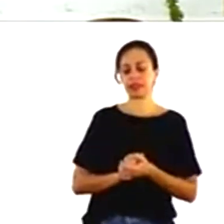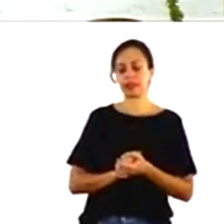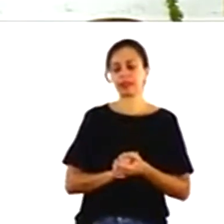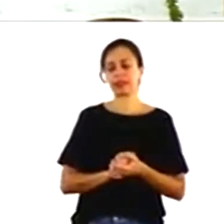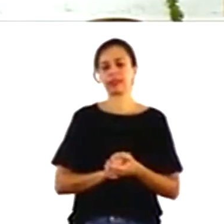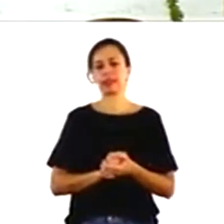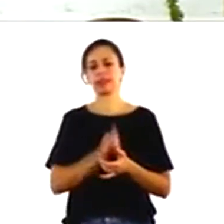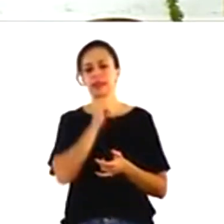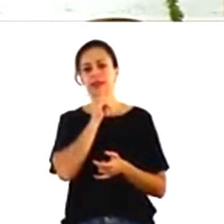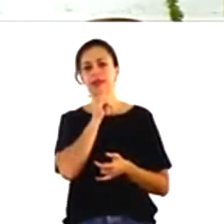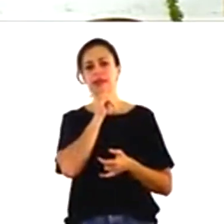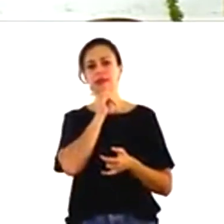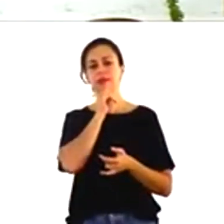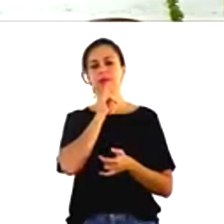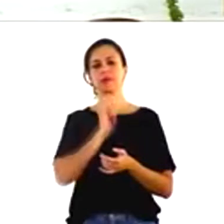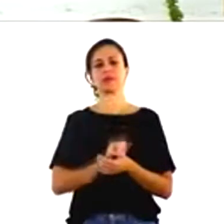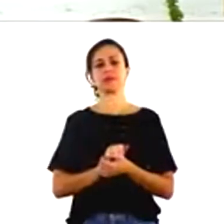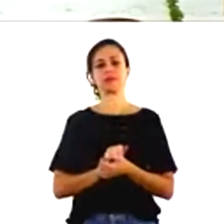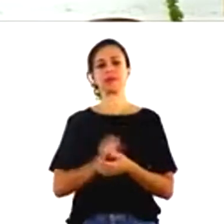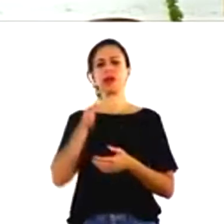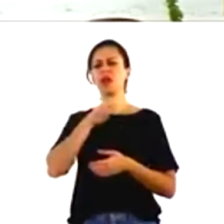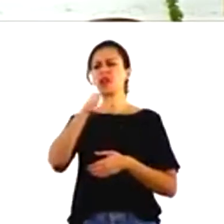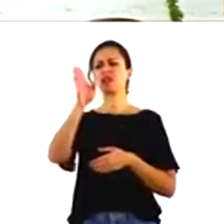E nós fomos conversando com as pessoas.